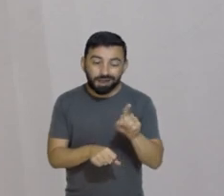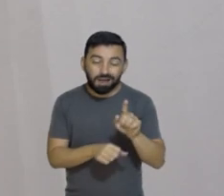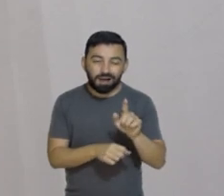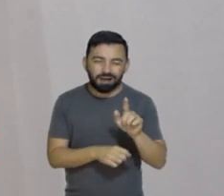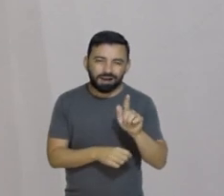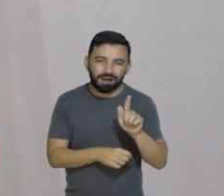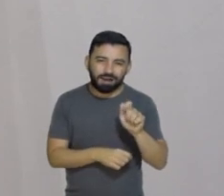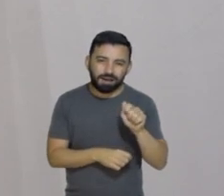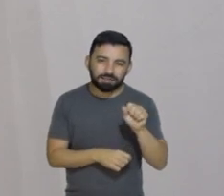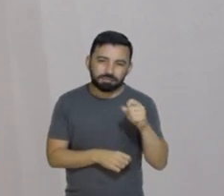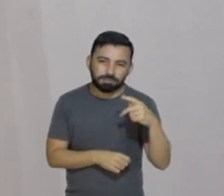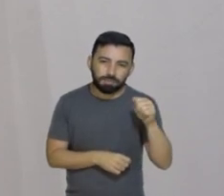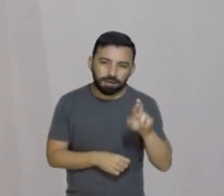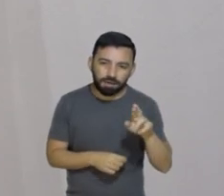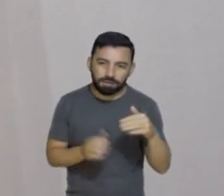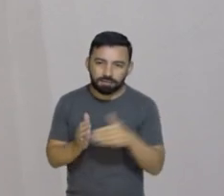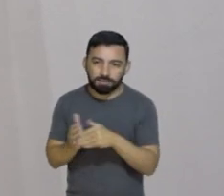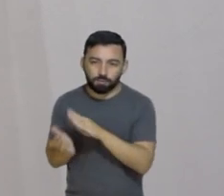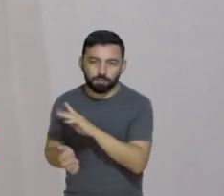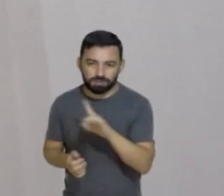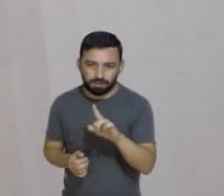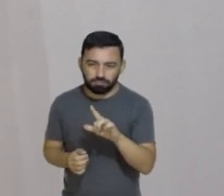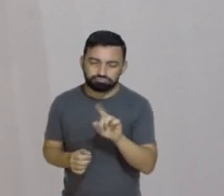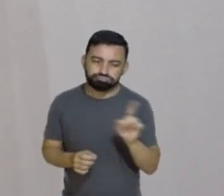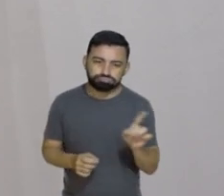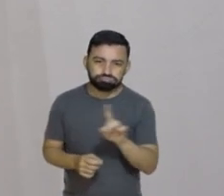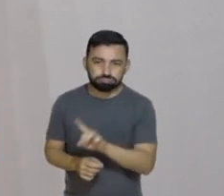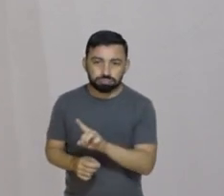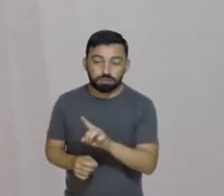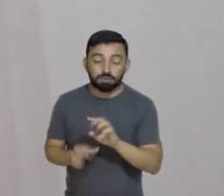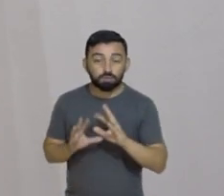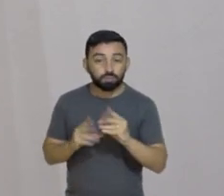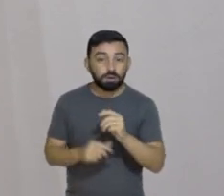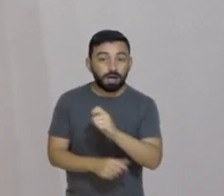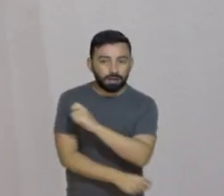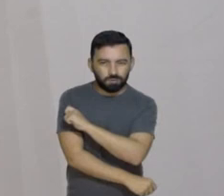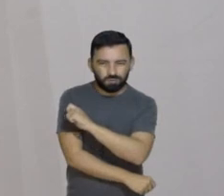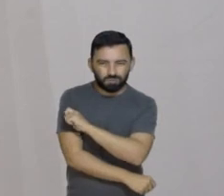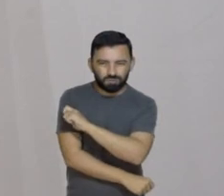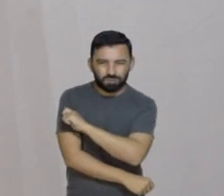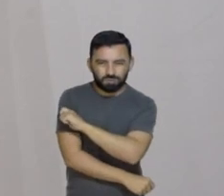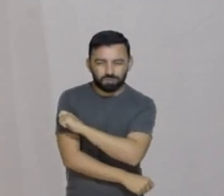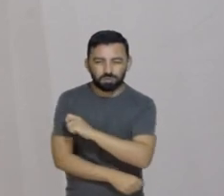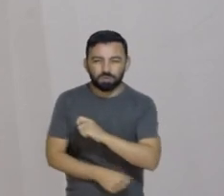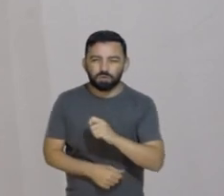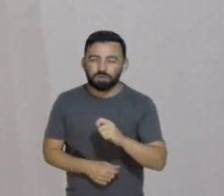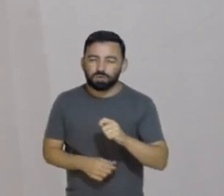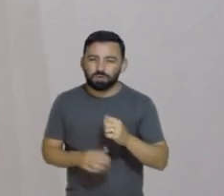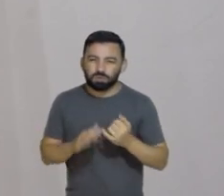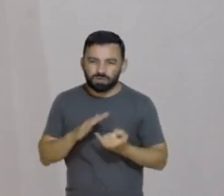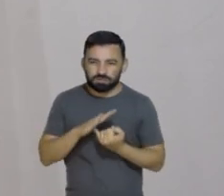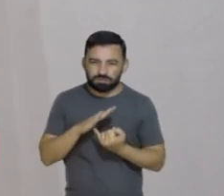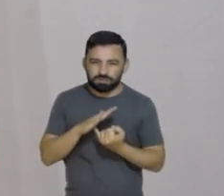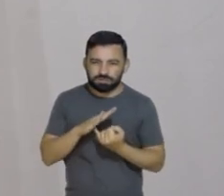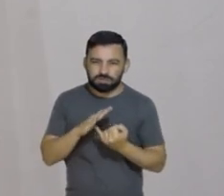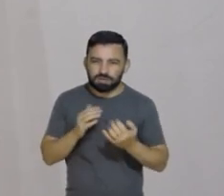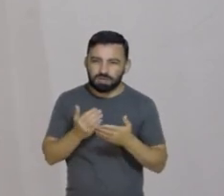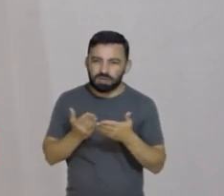Gaspar, Blumenau, Blumenau, Gaspar. Portanto, os estudantes do IFSC, que é o Instituto Federal de Santa Catarina, estão